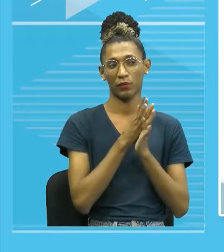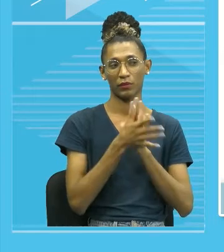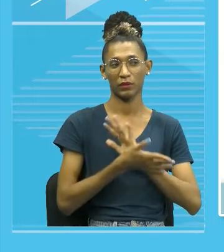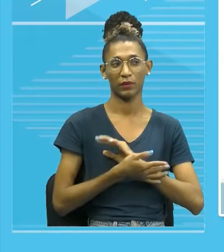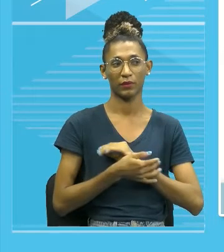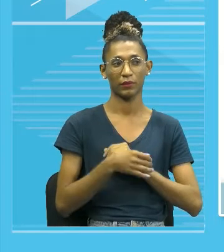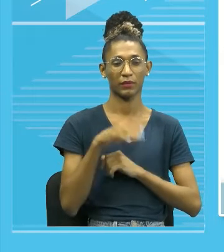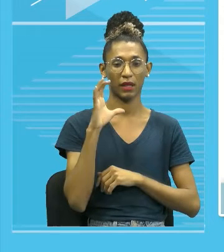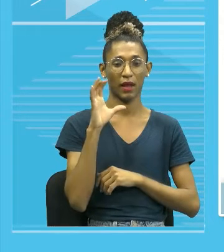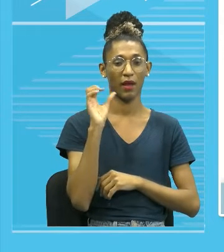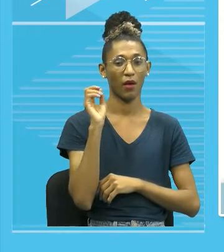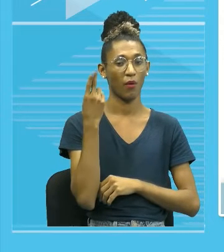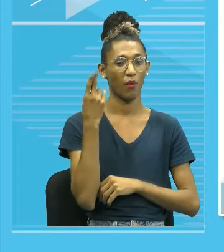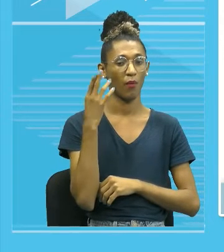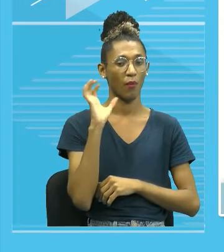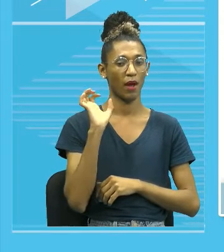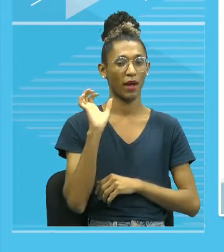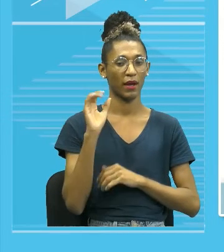pessoal